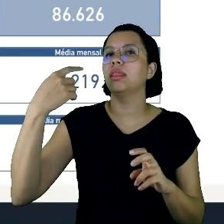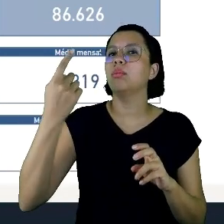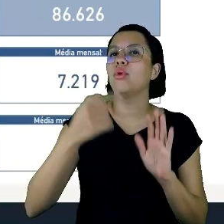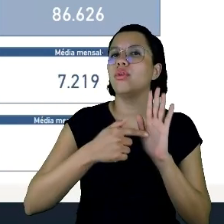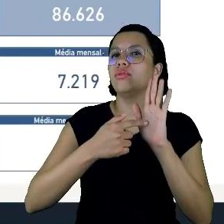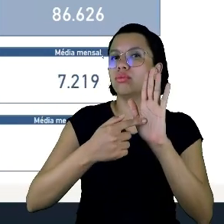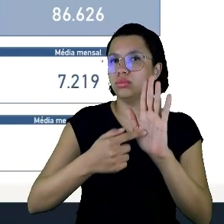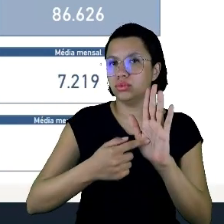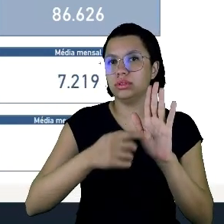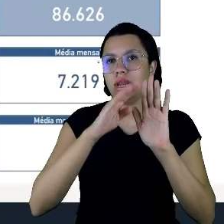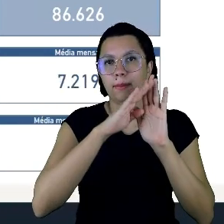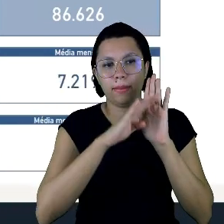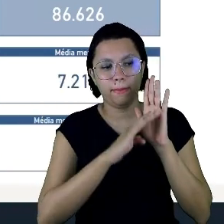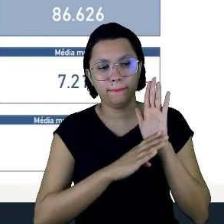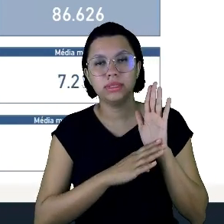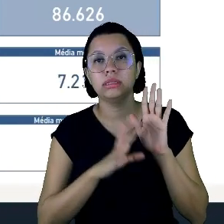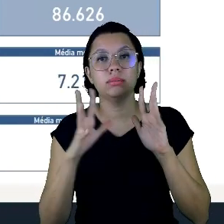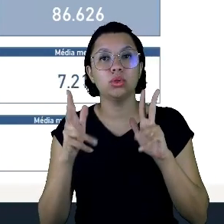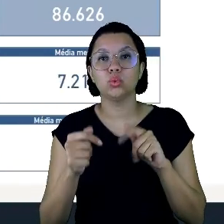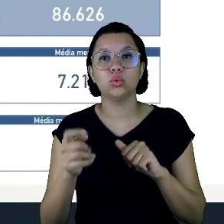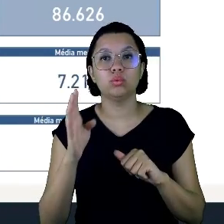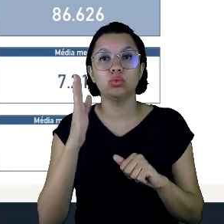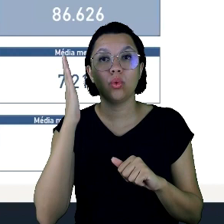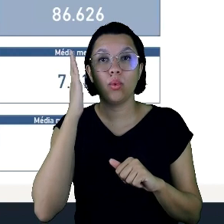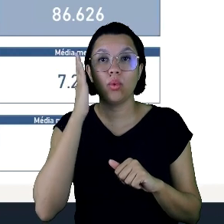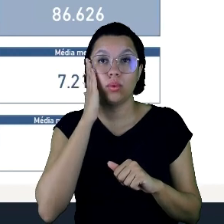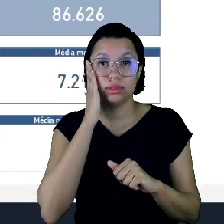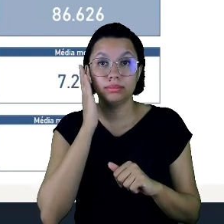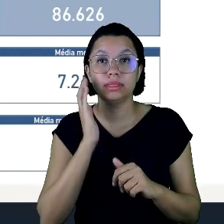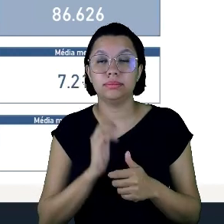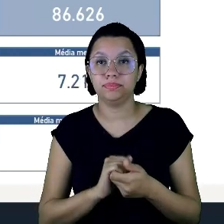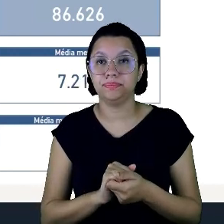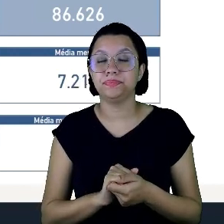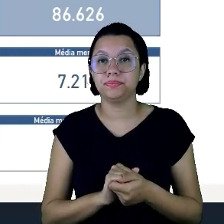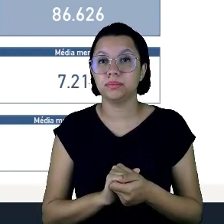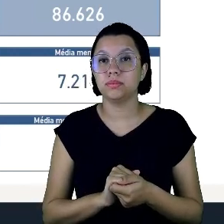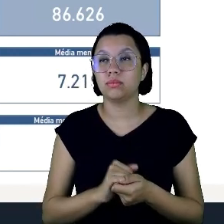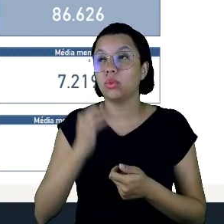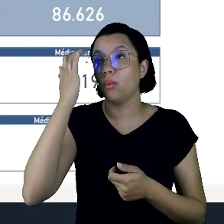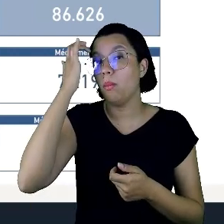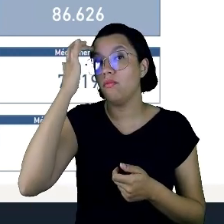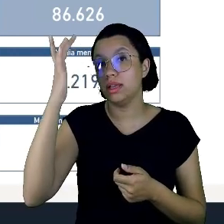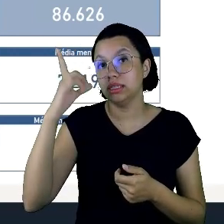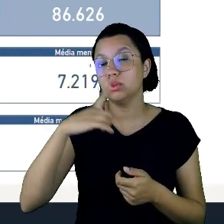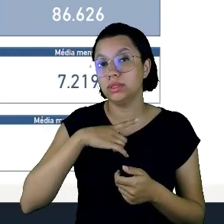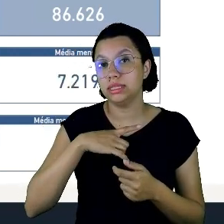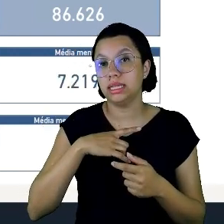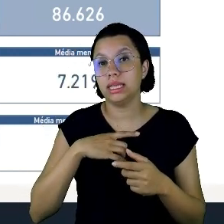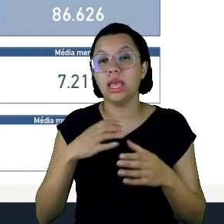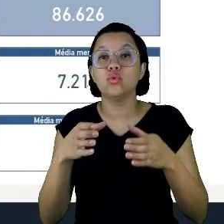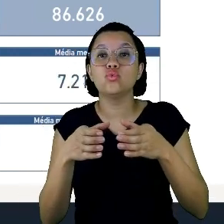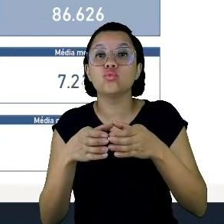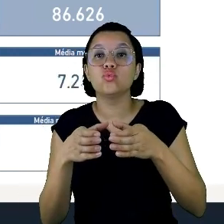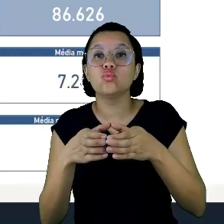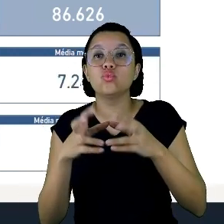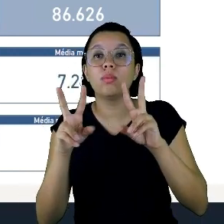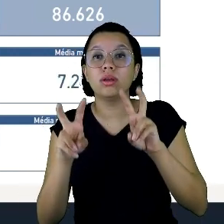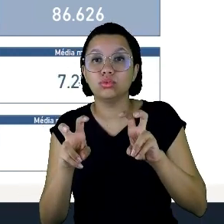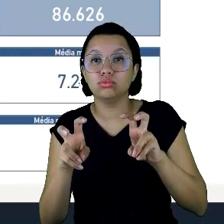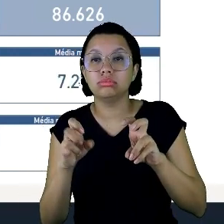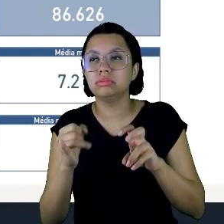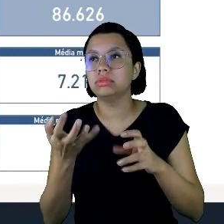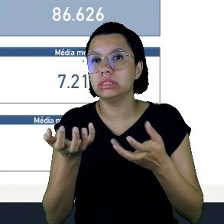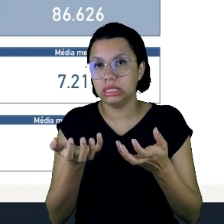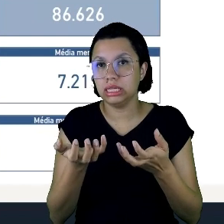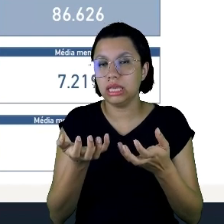do CNJ. Depois eu posso demonstrar a tabela só para que todos tenham conhecimento. Um facilitador que